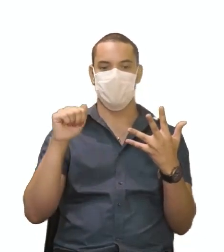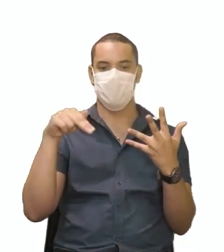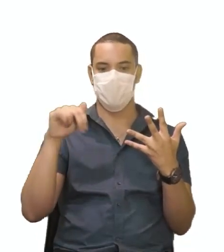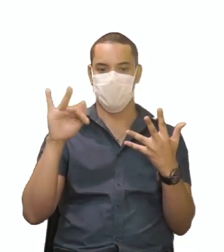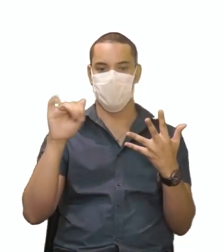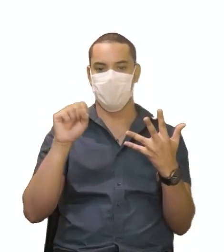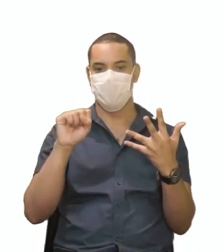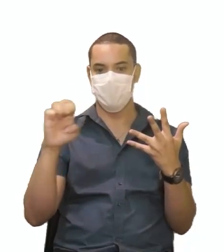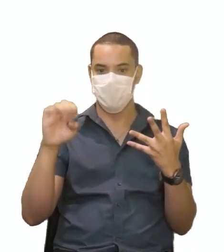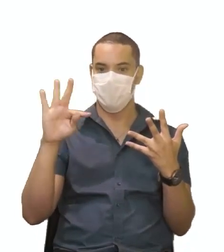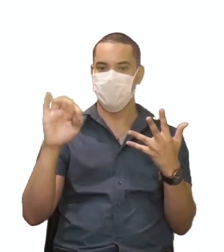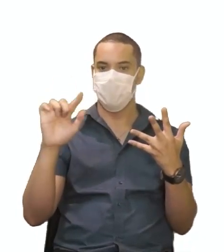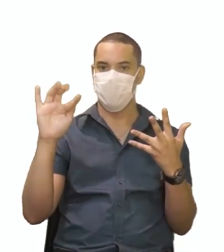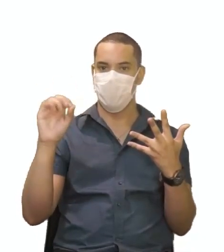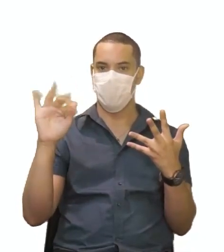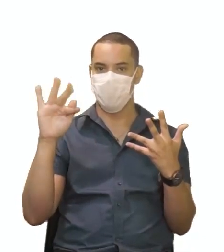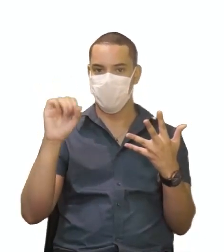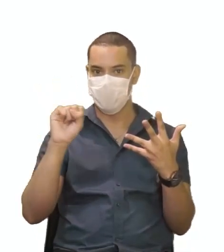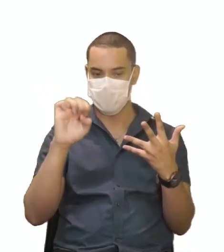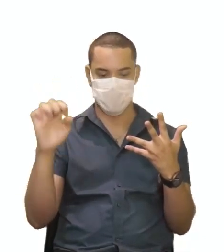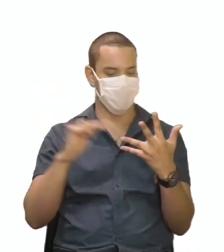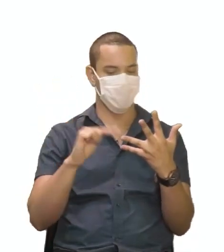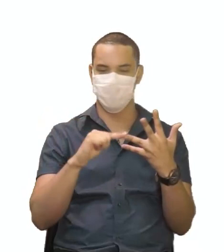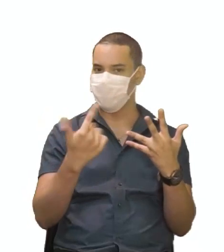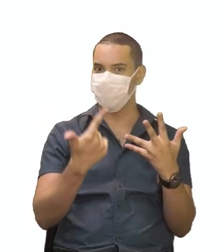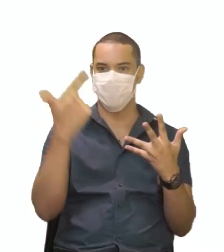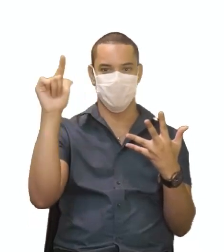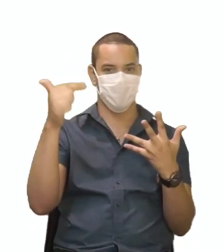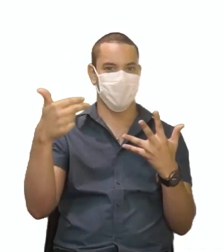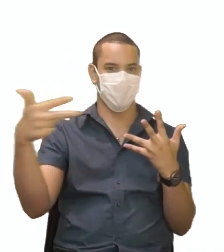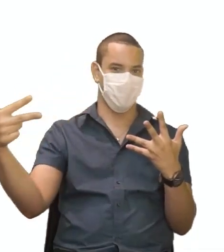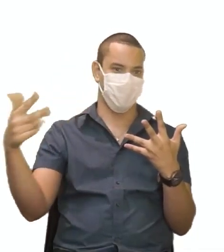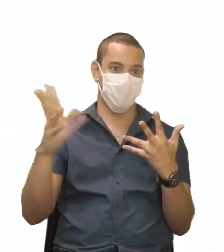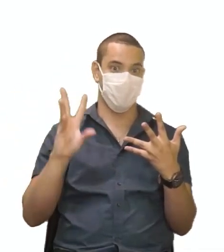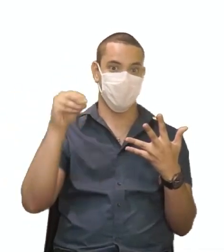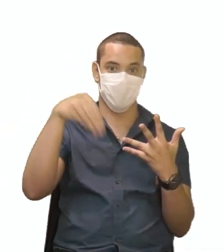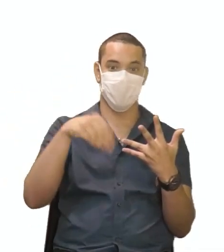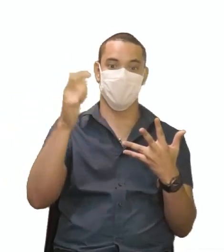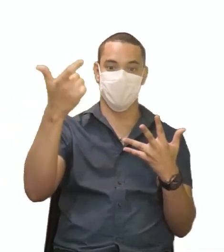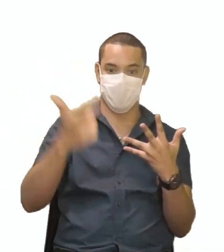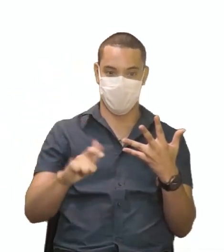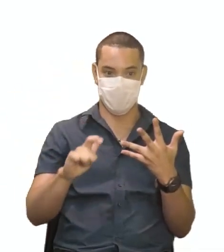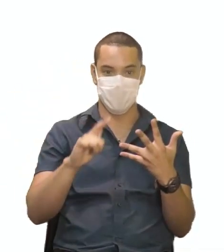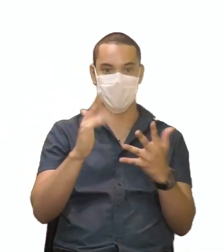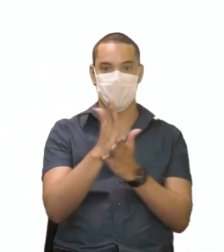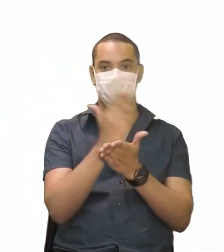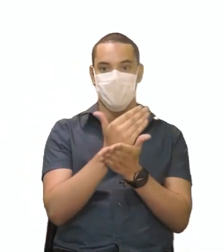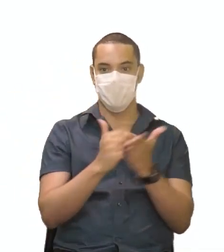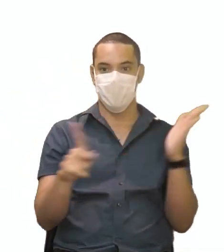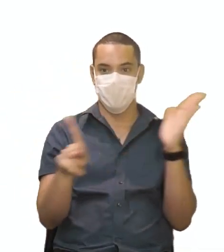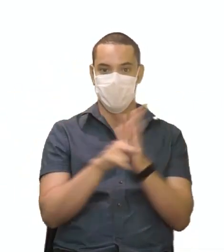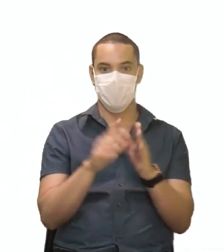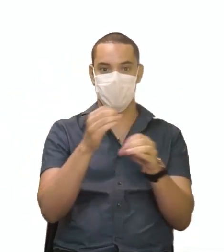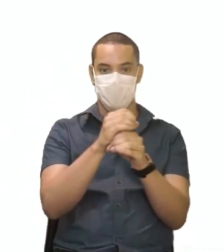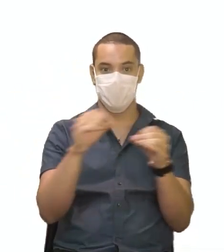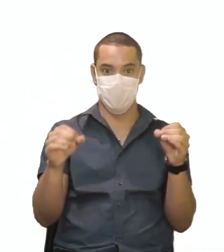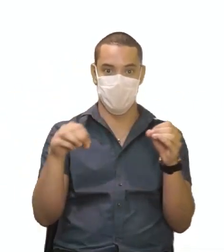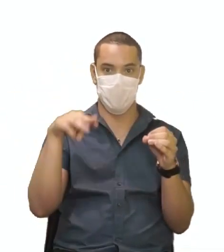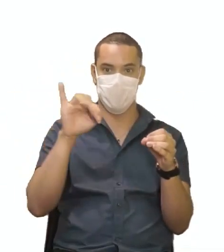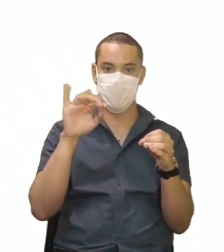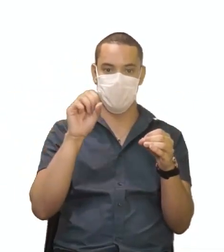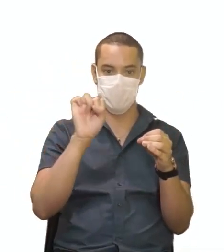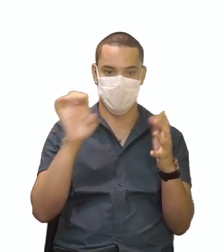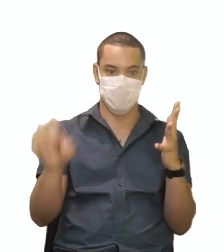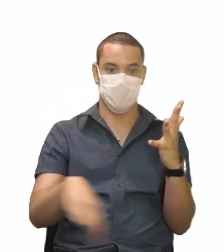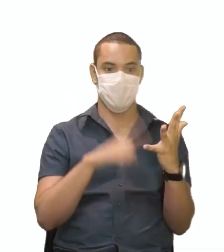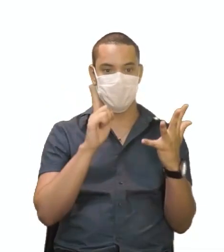e telófase. São fases, tá? Dentro do ciclo de divisão celular da mitose, tá